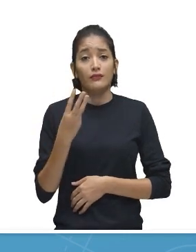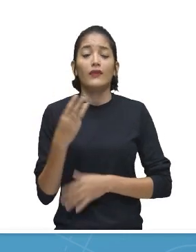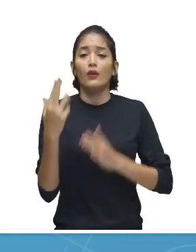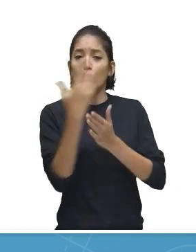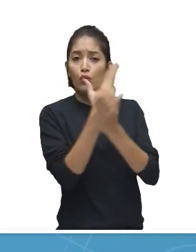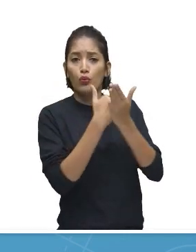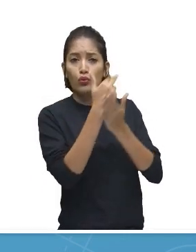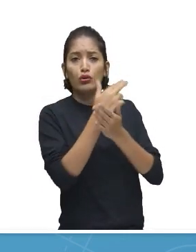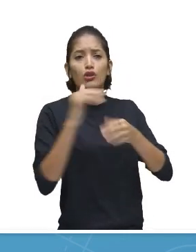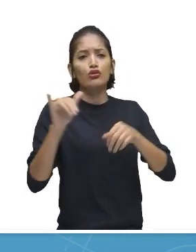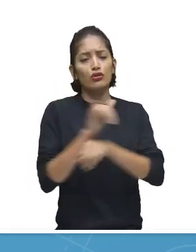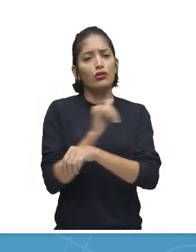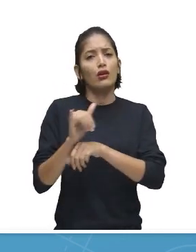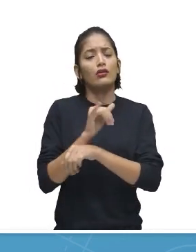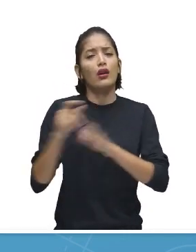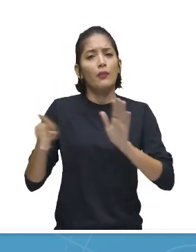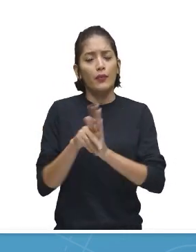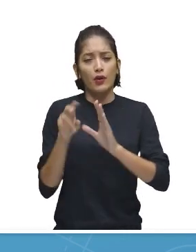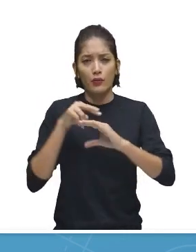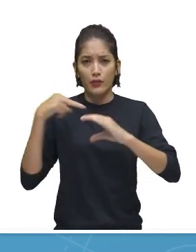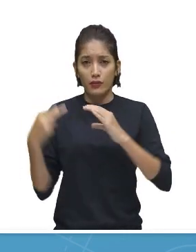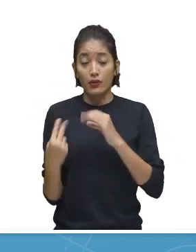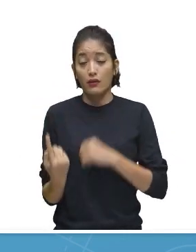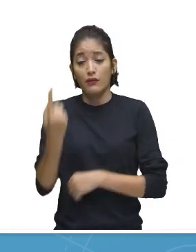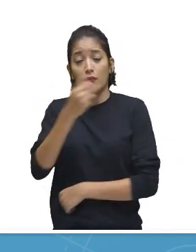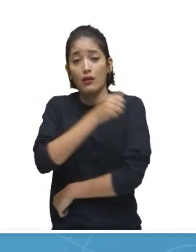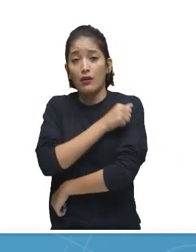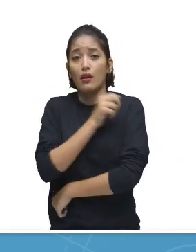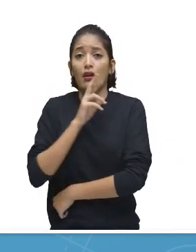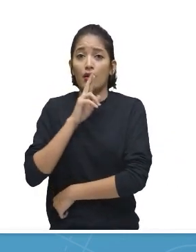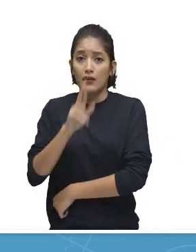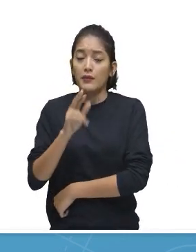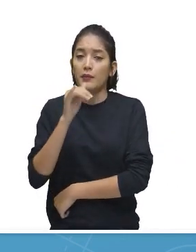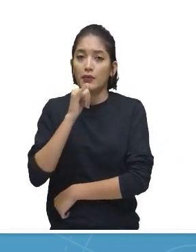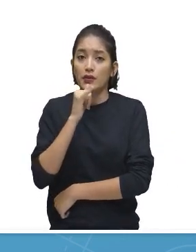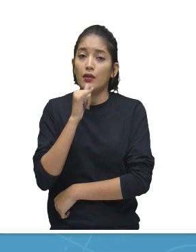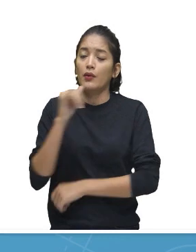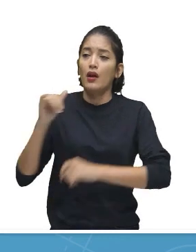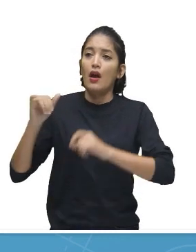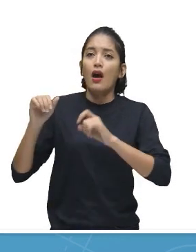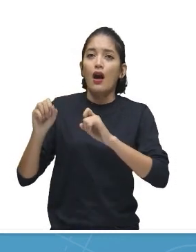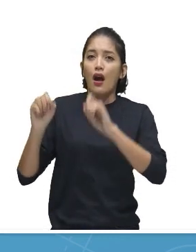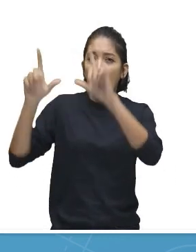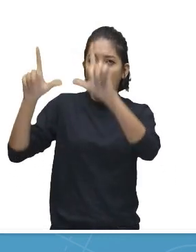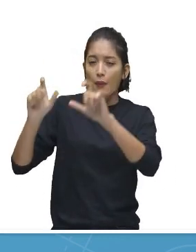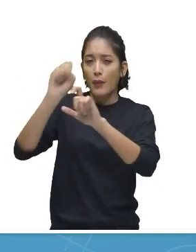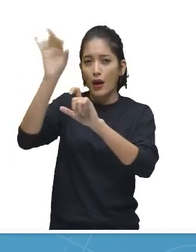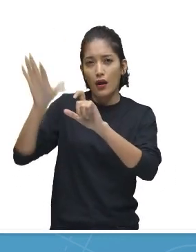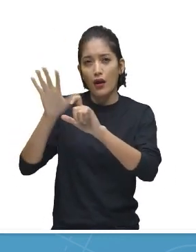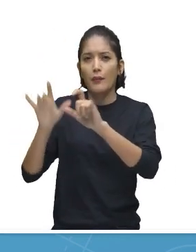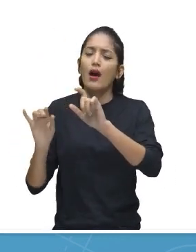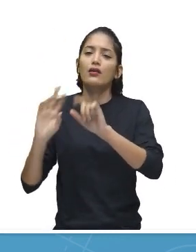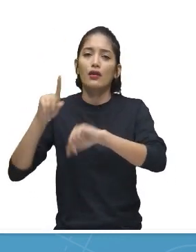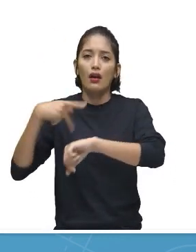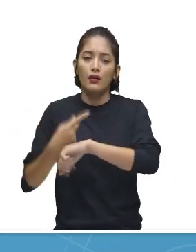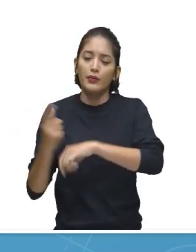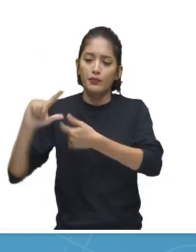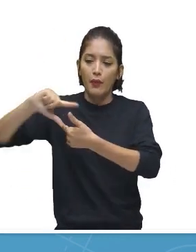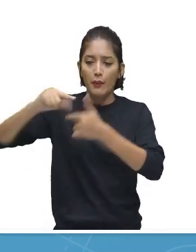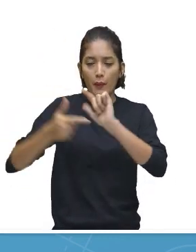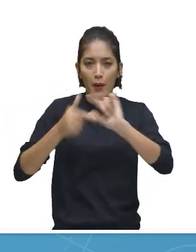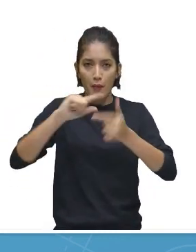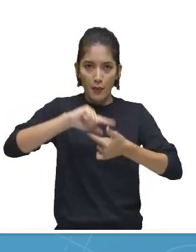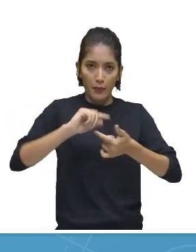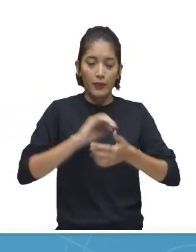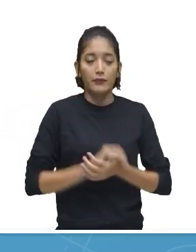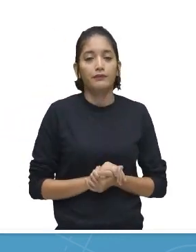técnica do cubismo. Uma aluna respondeu aqui que ela vai pegar uma imagem e vai geometrizar. Então aí, nessa questão,